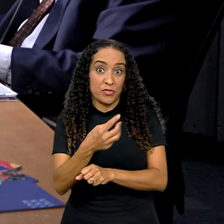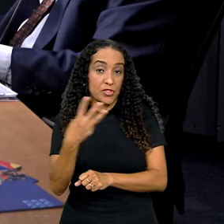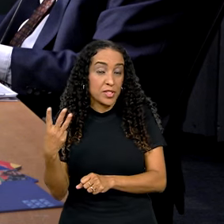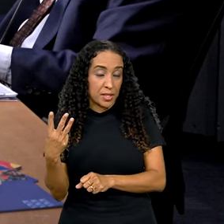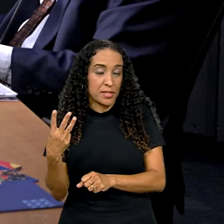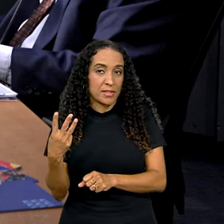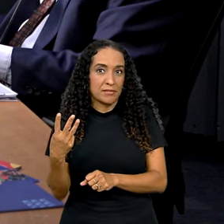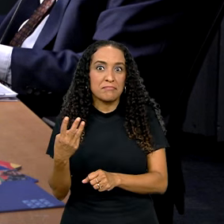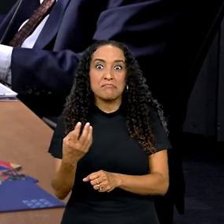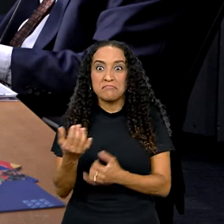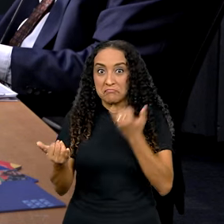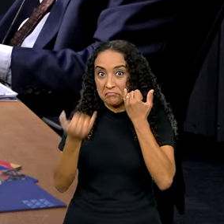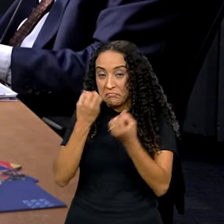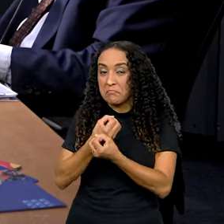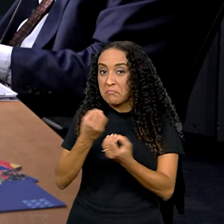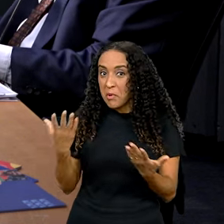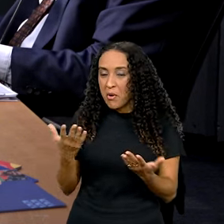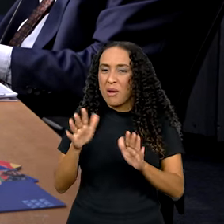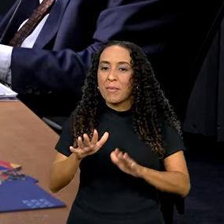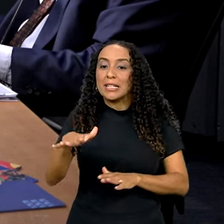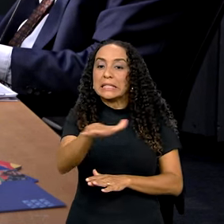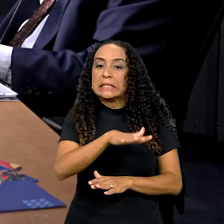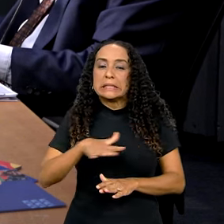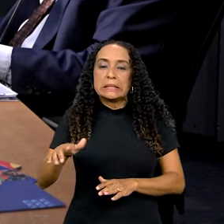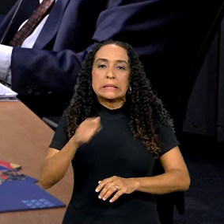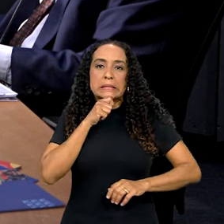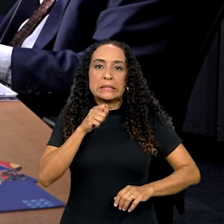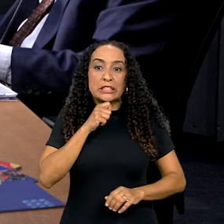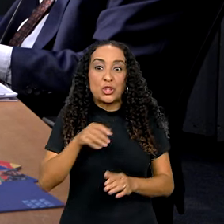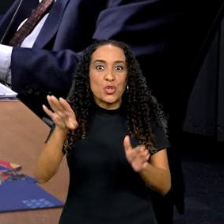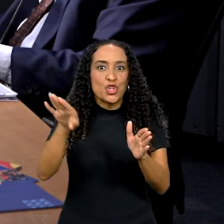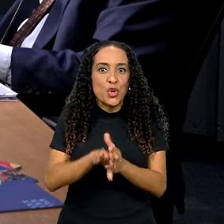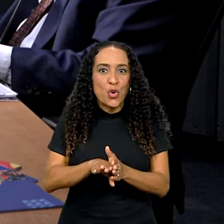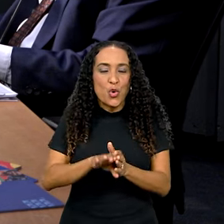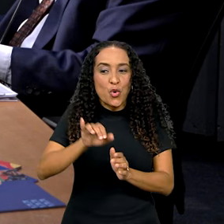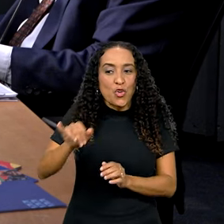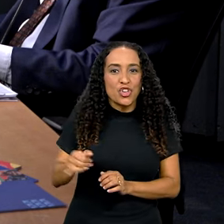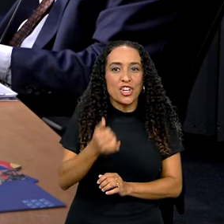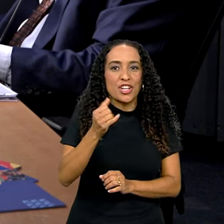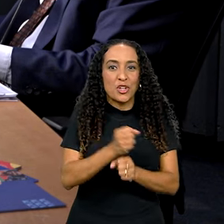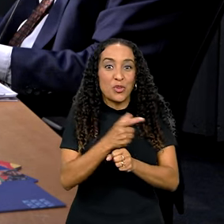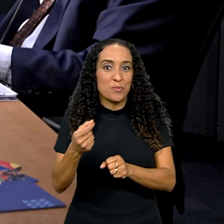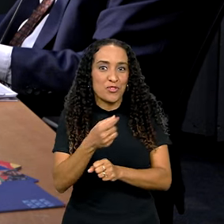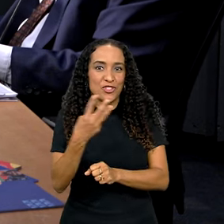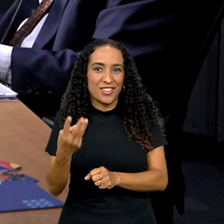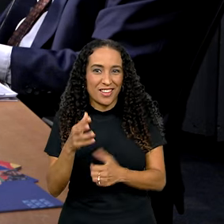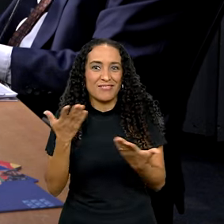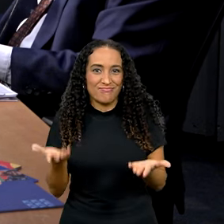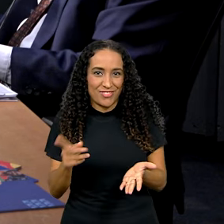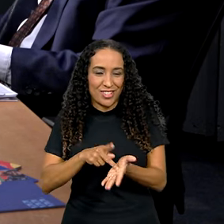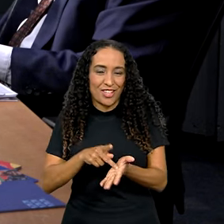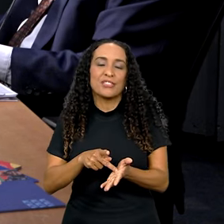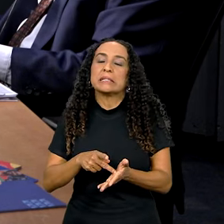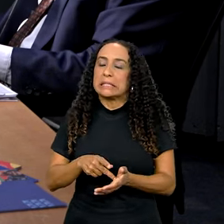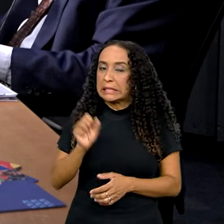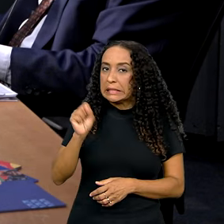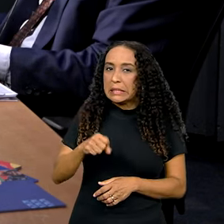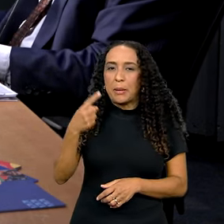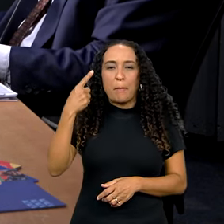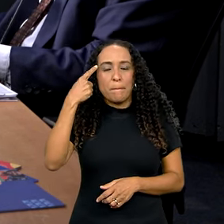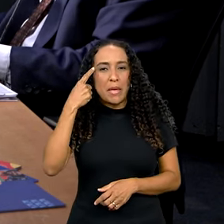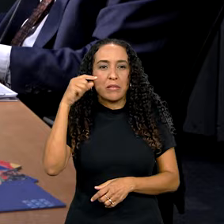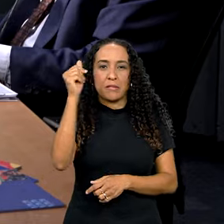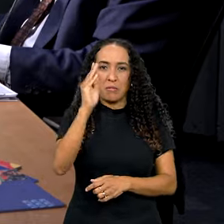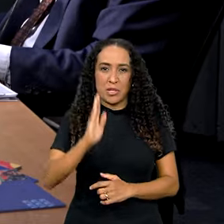2023 notícia boa mas não é o cenário que o senhor encontrou quando assumiu em janeiro de de 23 né Ministro é verdade eh